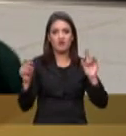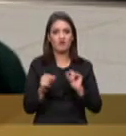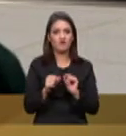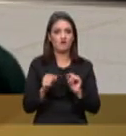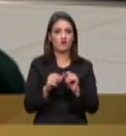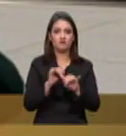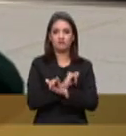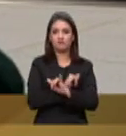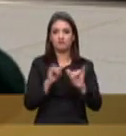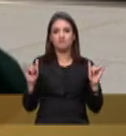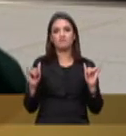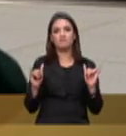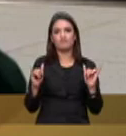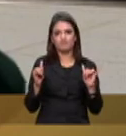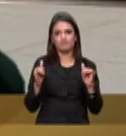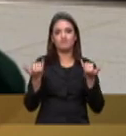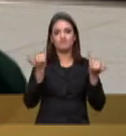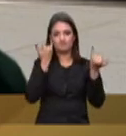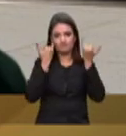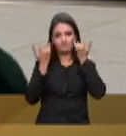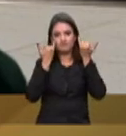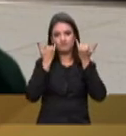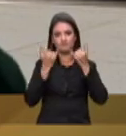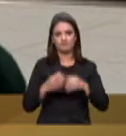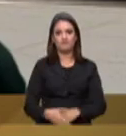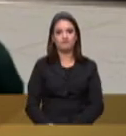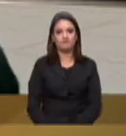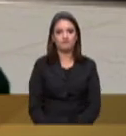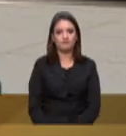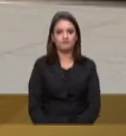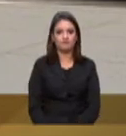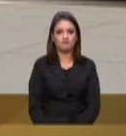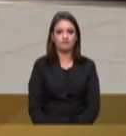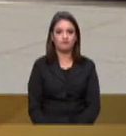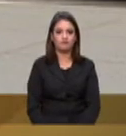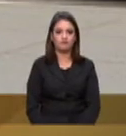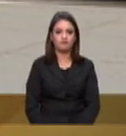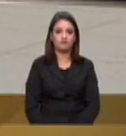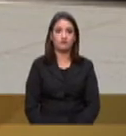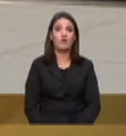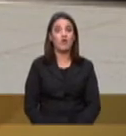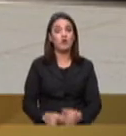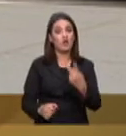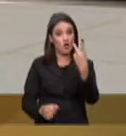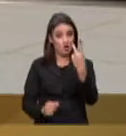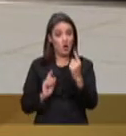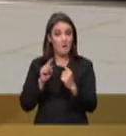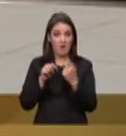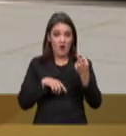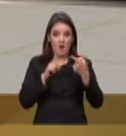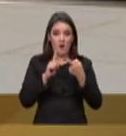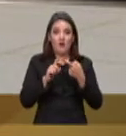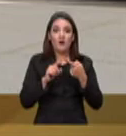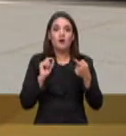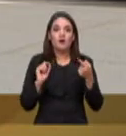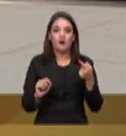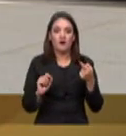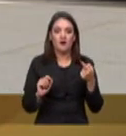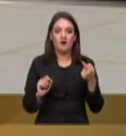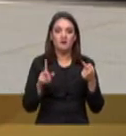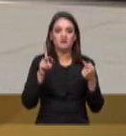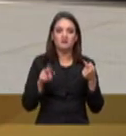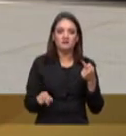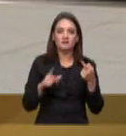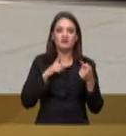veicule ou divulgue notícias. E aqui aponto dois motivos principais. O primeiro ao qual aludiu